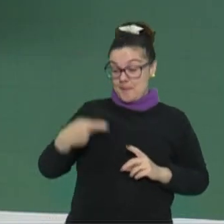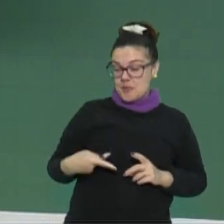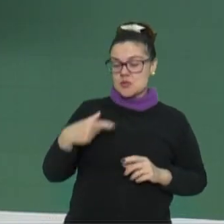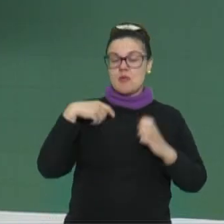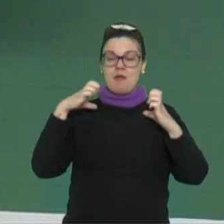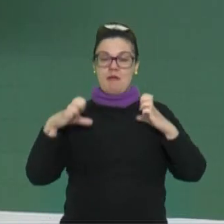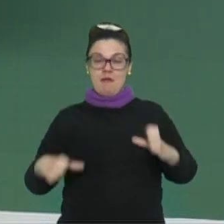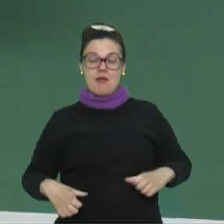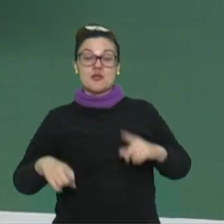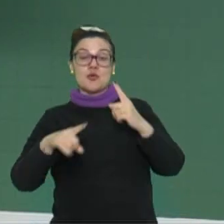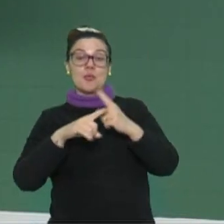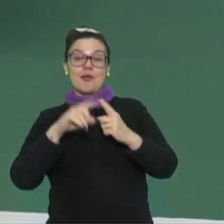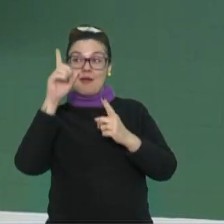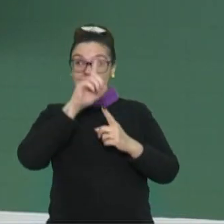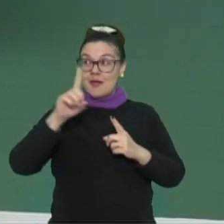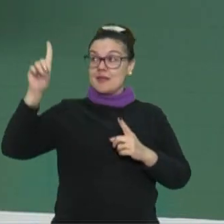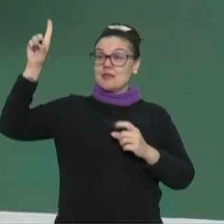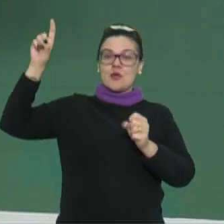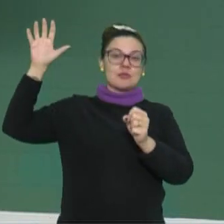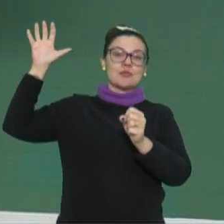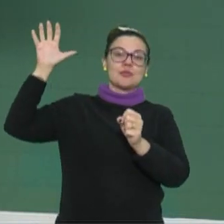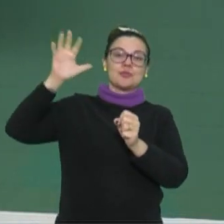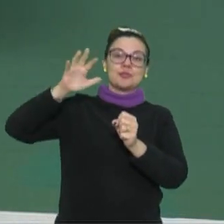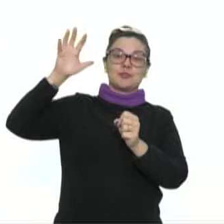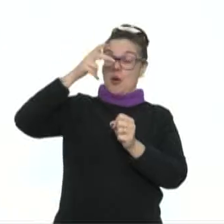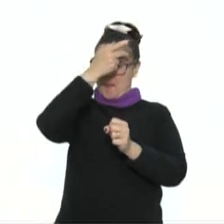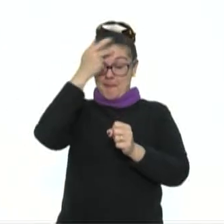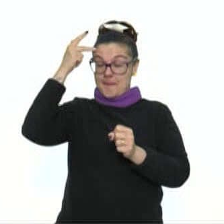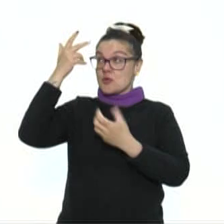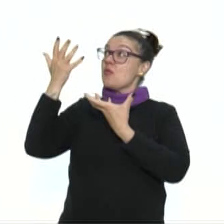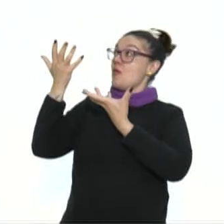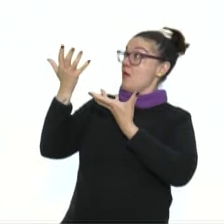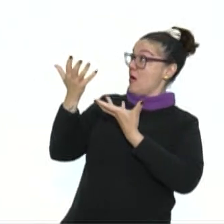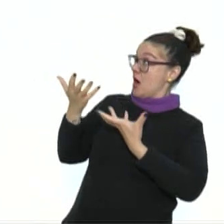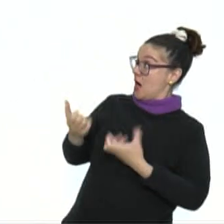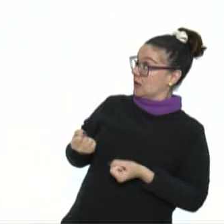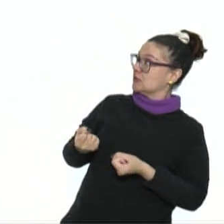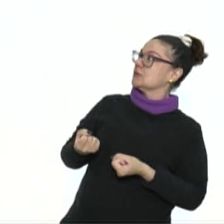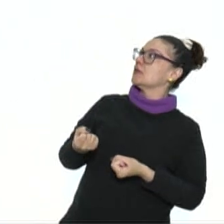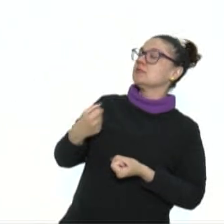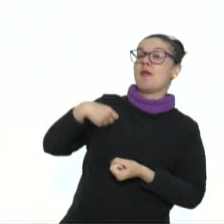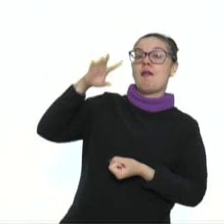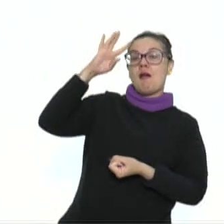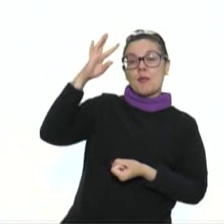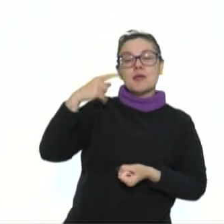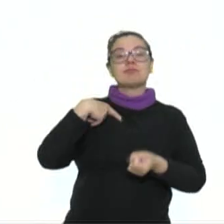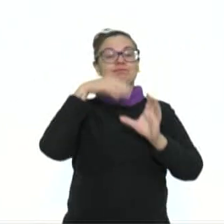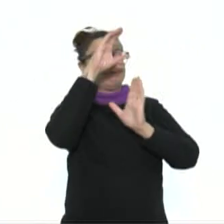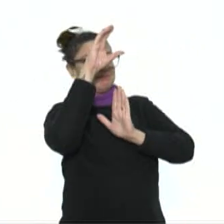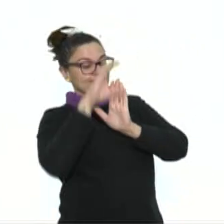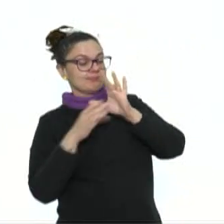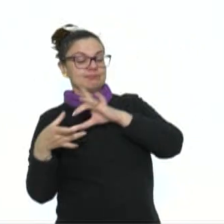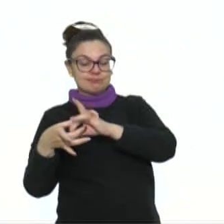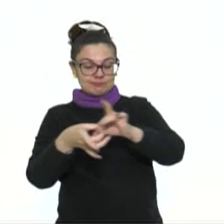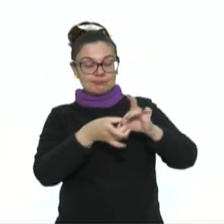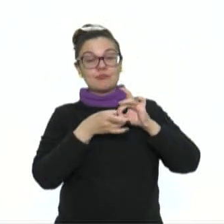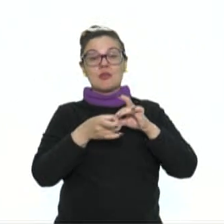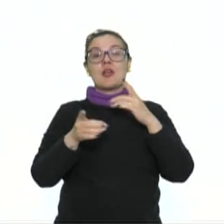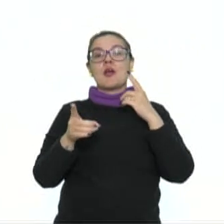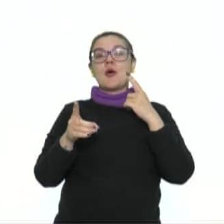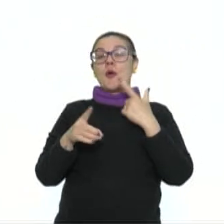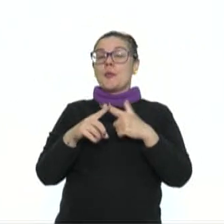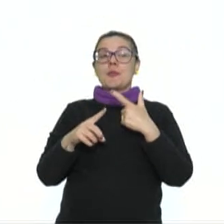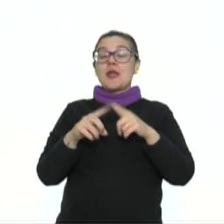essa influência divina, na qual o ser humano é capaz de intuir ideias e conceitos universais, apesar de